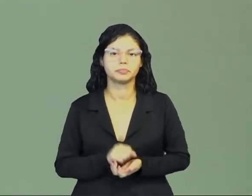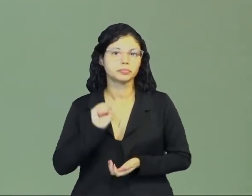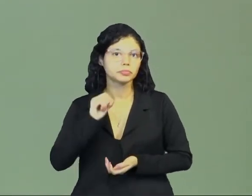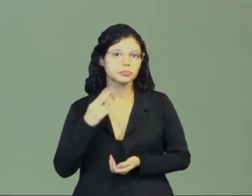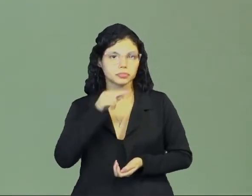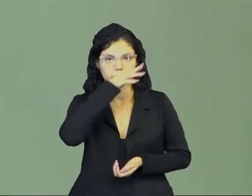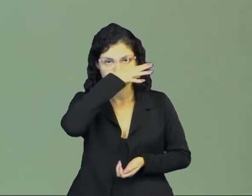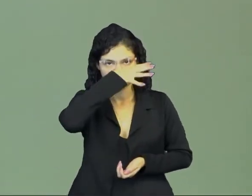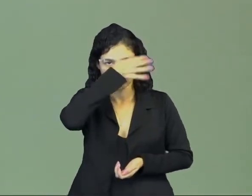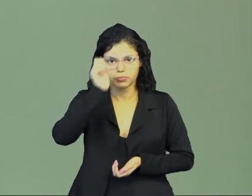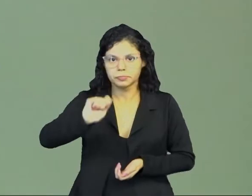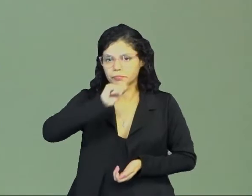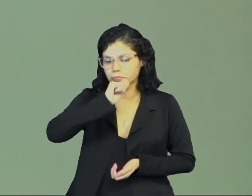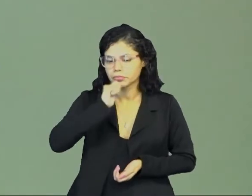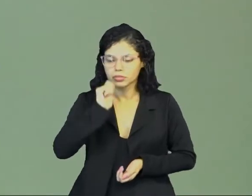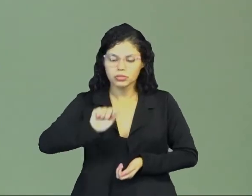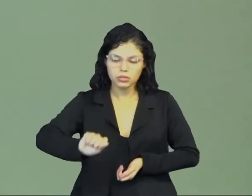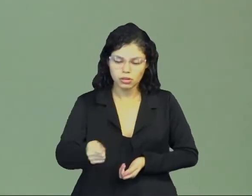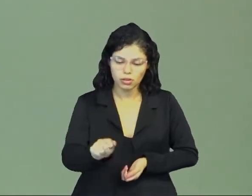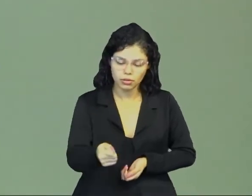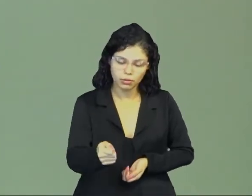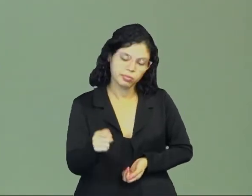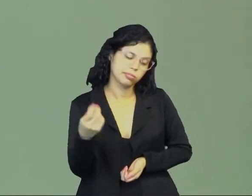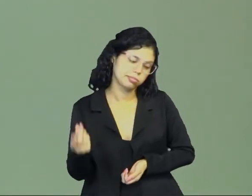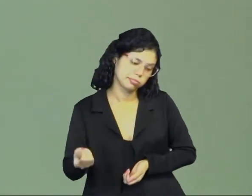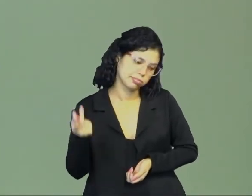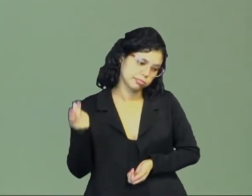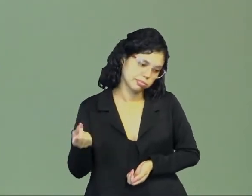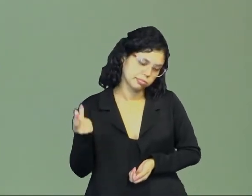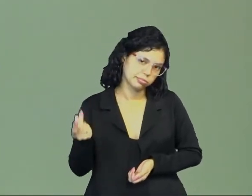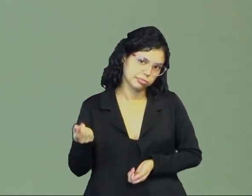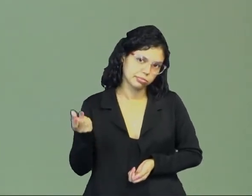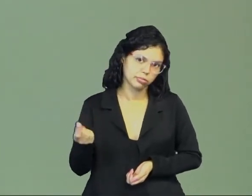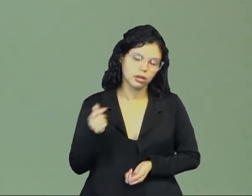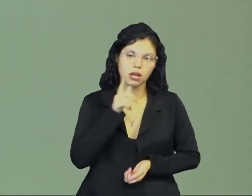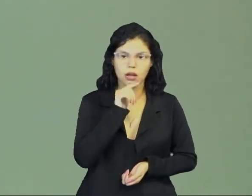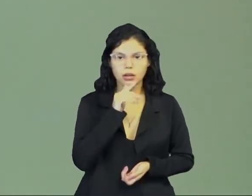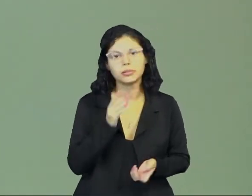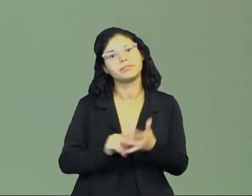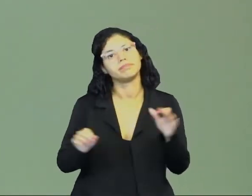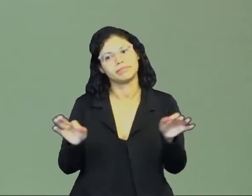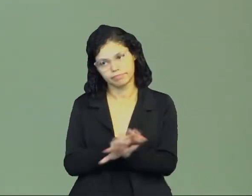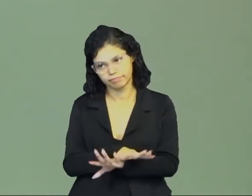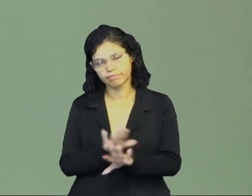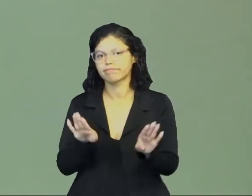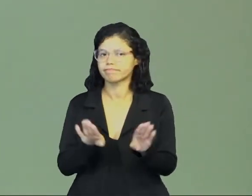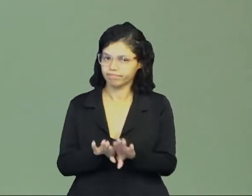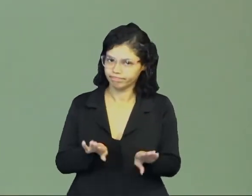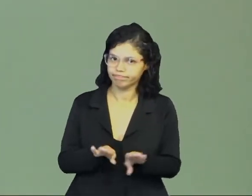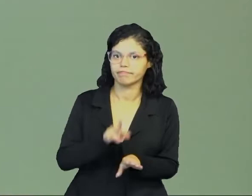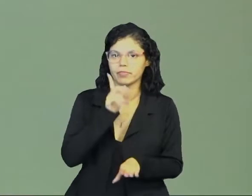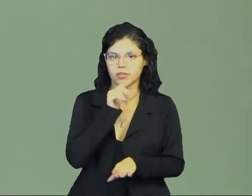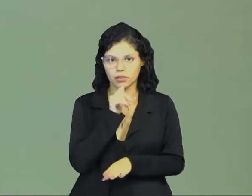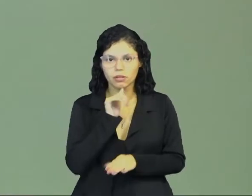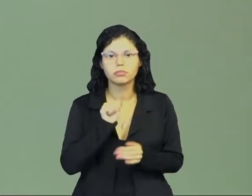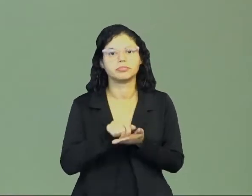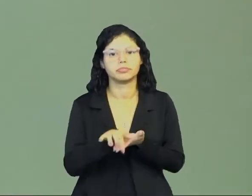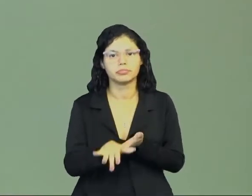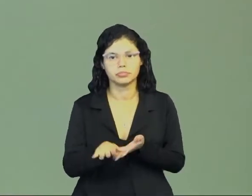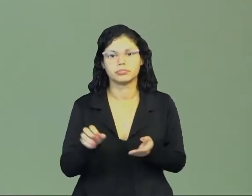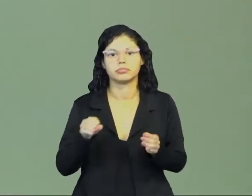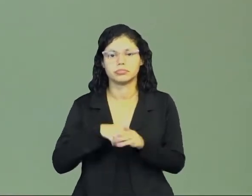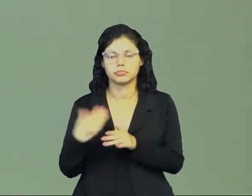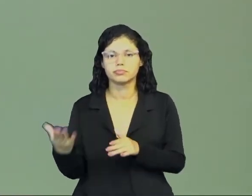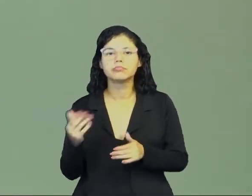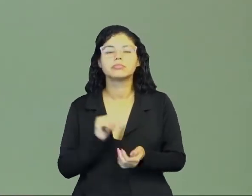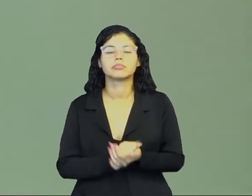também quando você escova os dentes e deixa a torneira ligada por muito tempo sem necessidade, você também acaba jorrando essa água fora